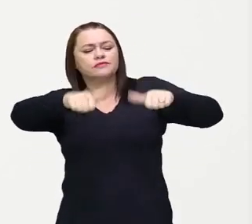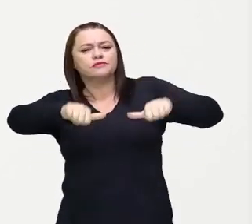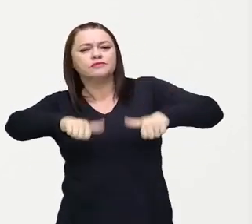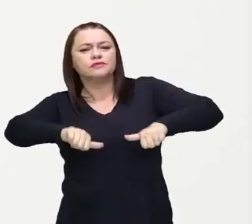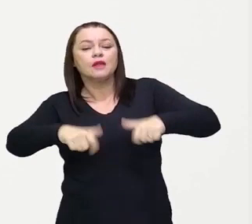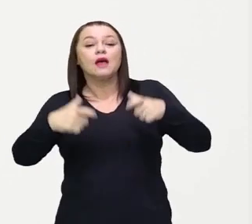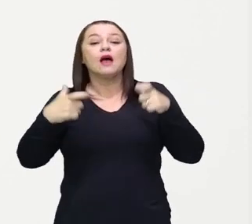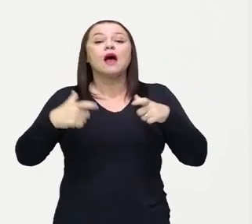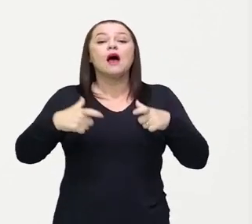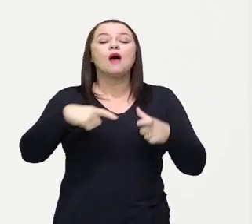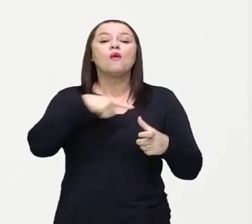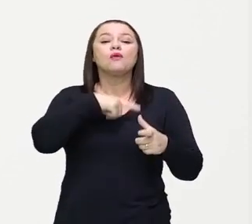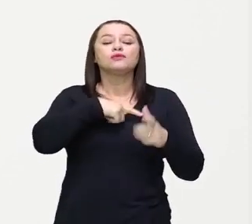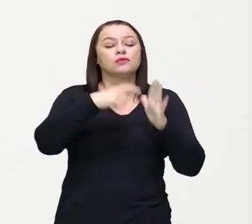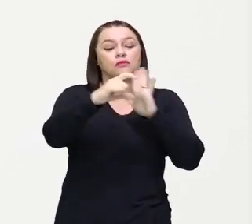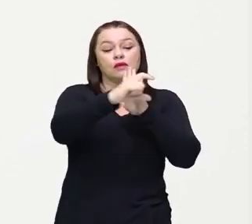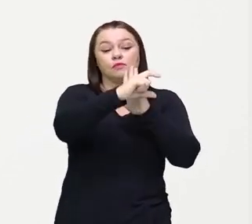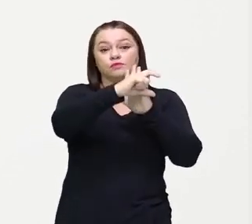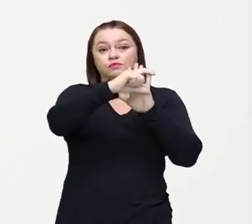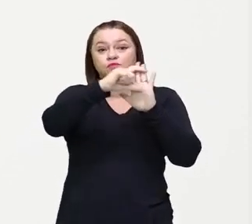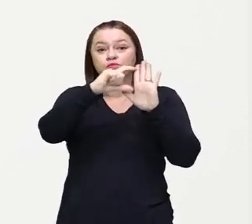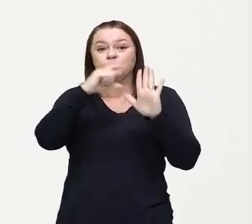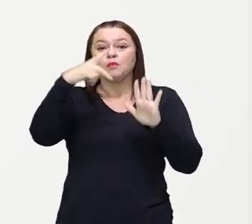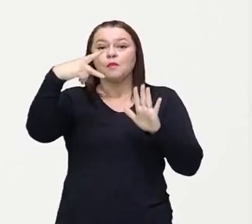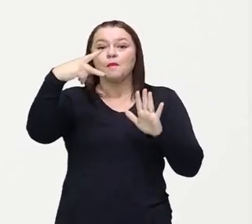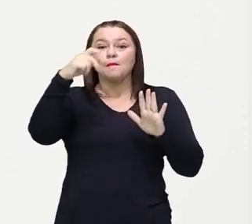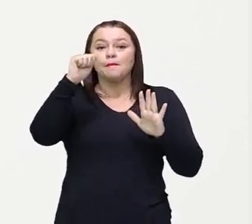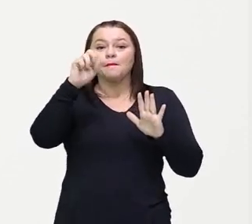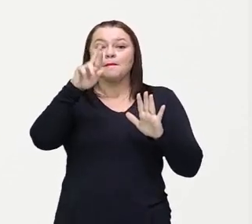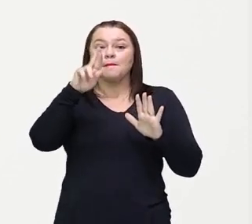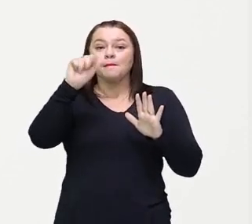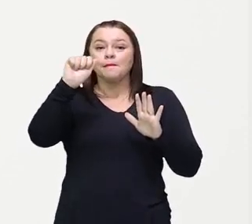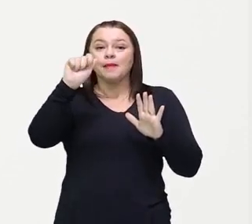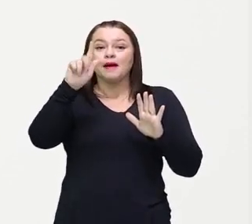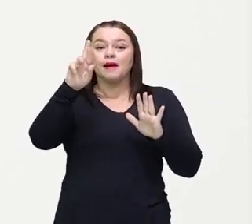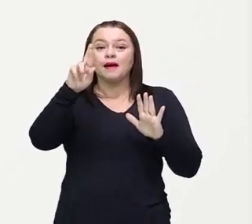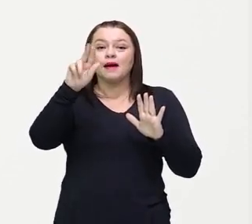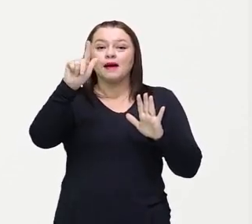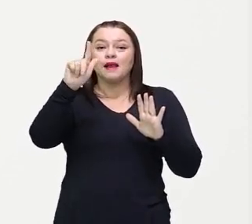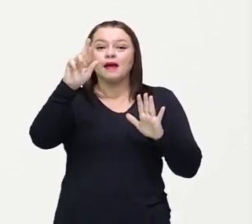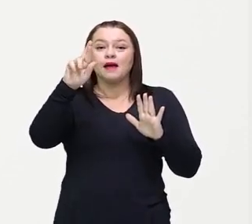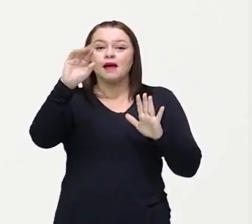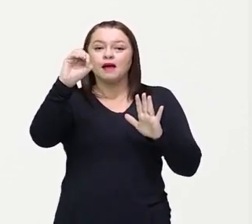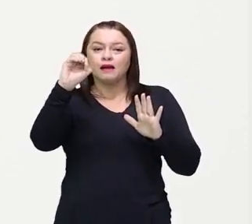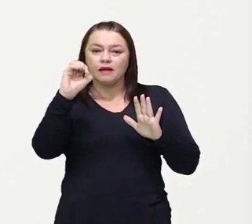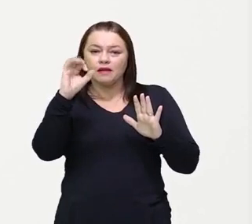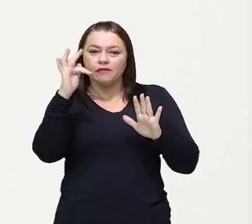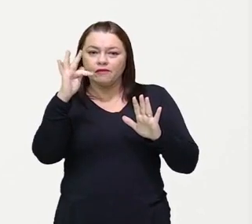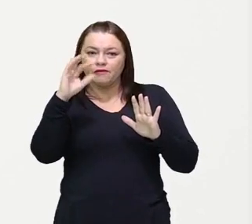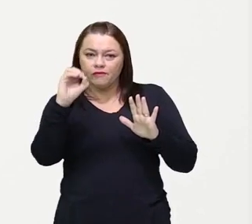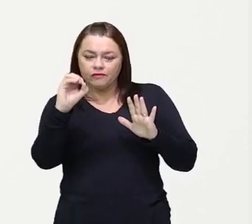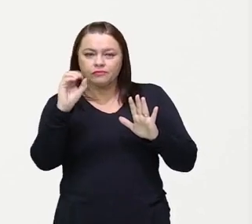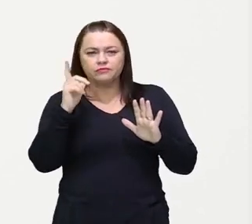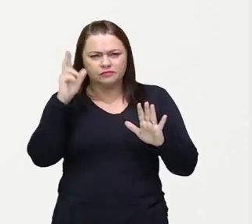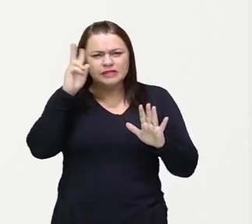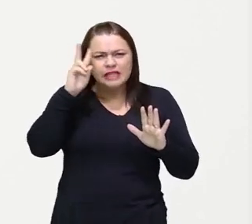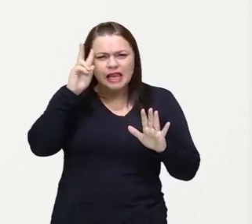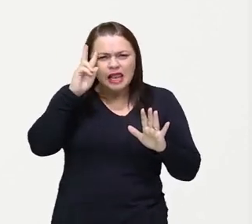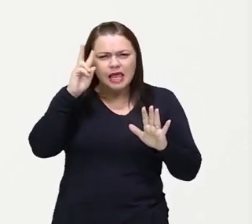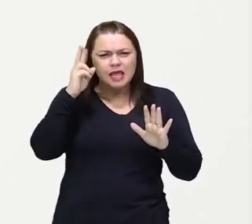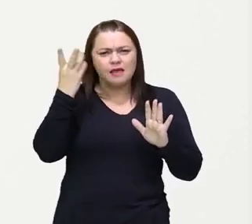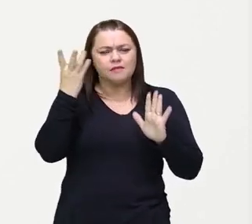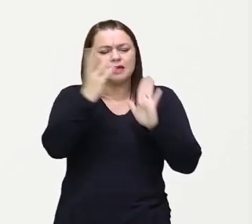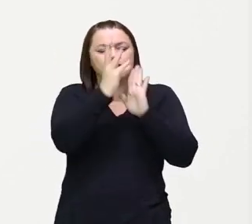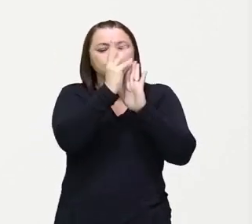aonde é que eu tenho o meu parágrafo, tá certo? Lembrando que lá na bibliografia de Ruth Rocha,